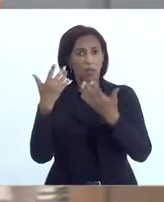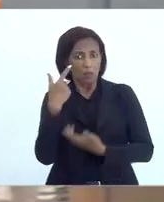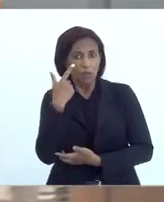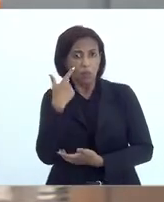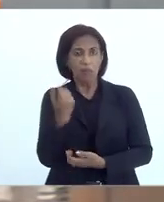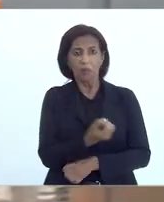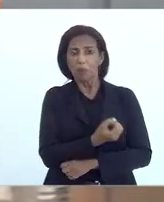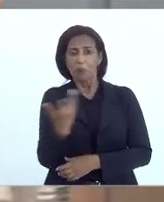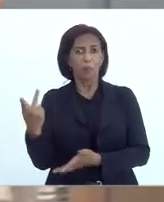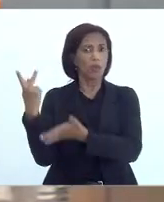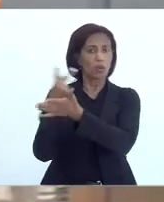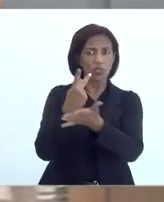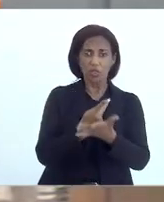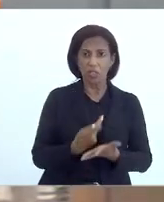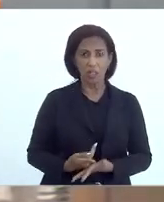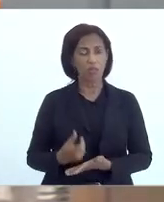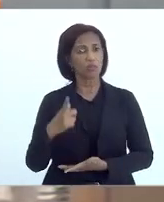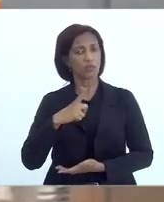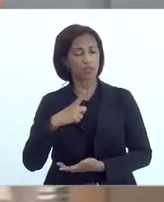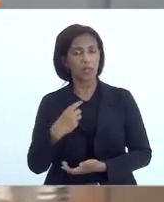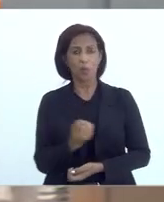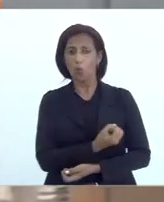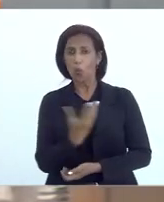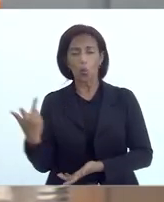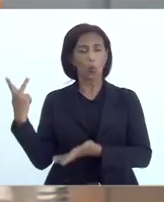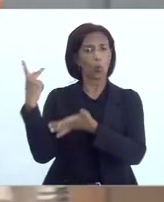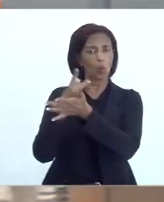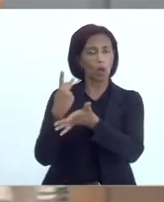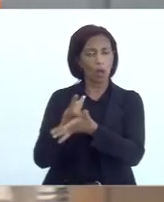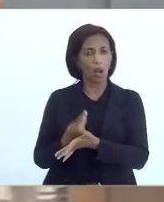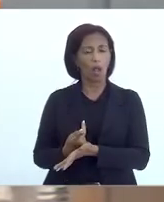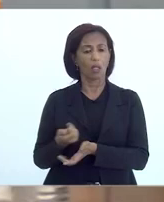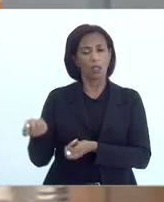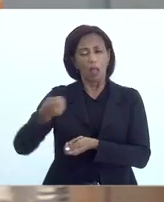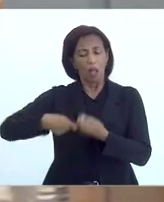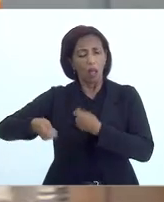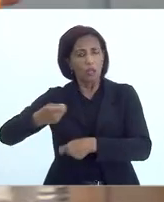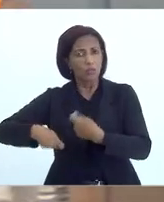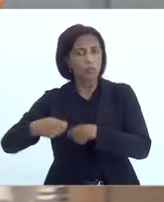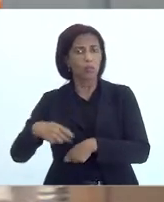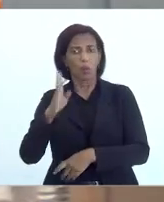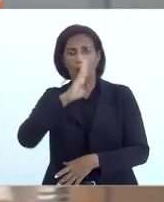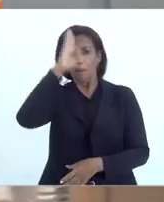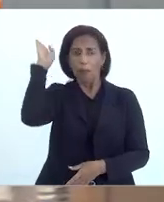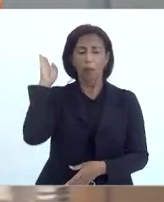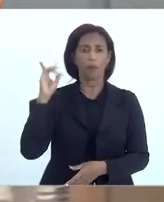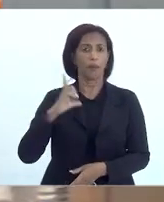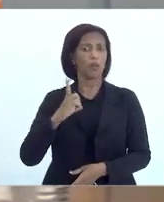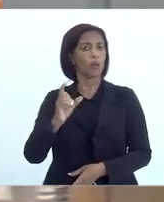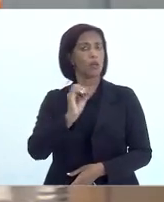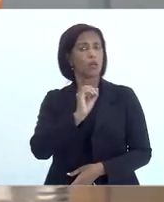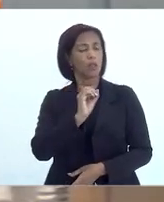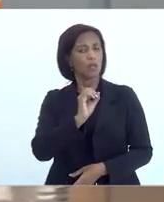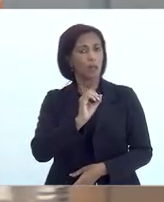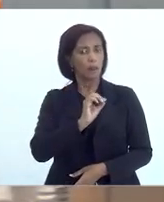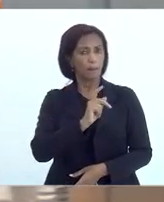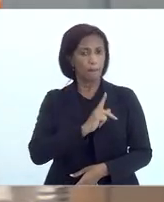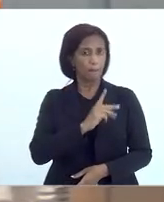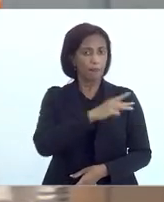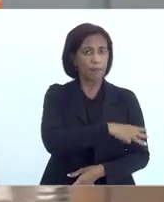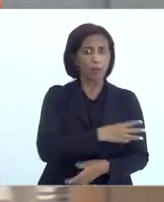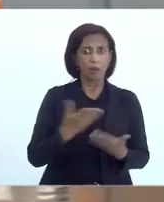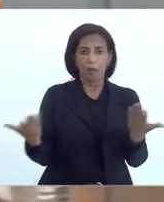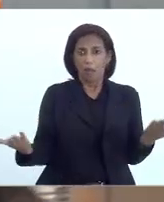dentro da polícia milhões de anos nas explosões milhões de erros dentro das administrações do Corpo de Bombeiros da Polícia Militar ao longo da história